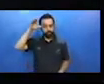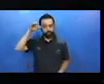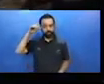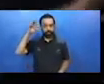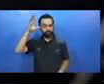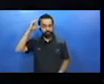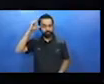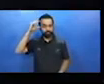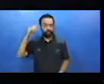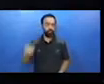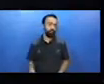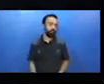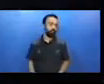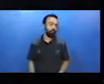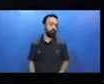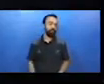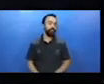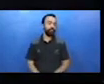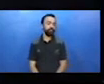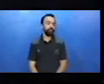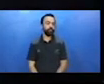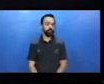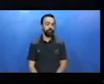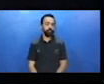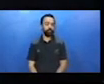nessa modalidade.